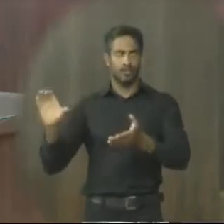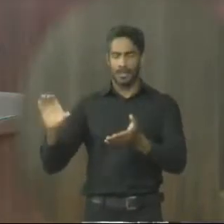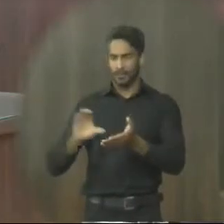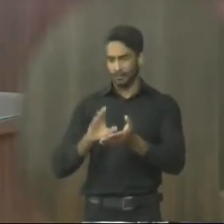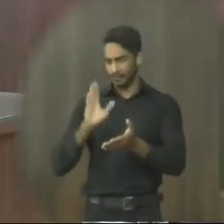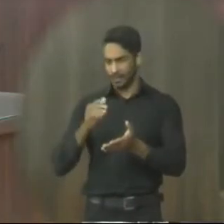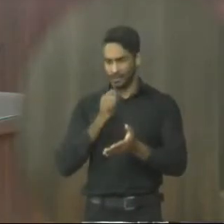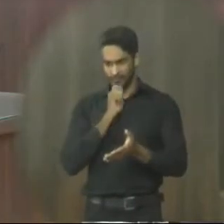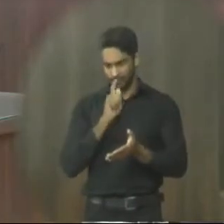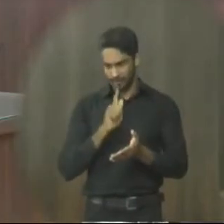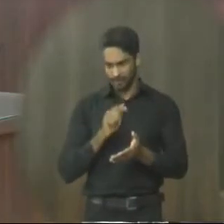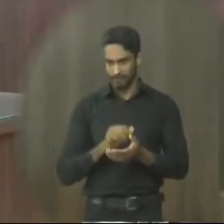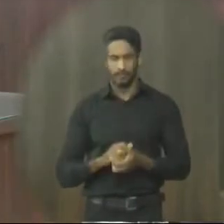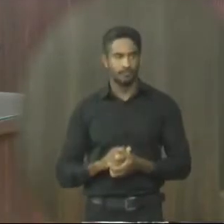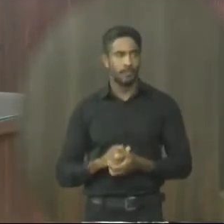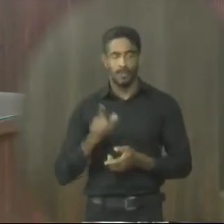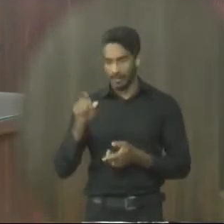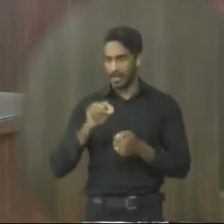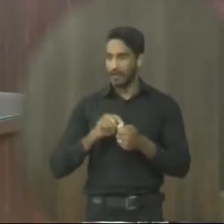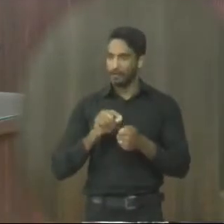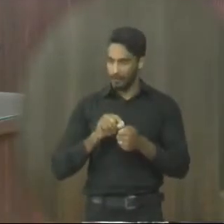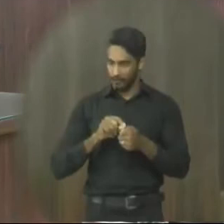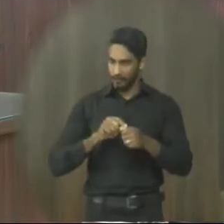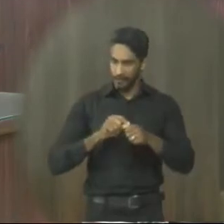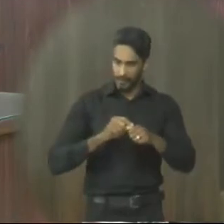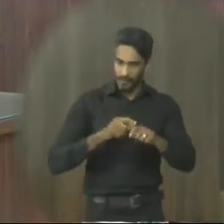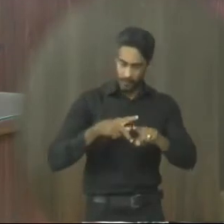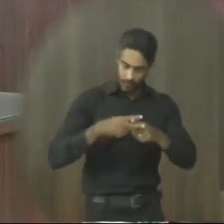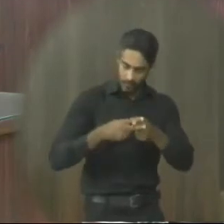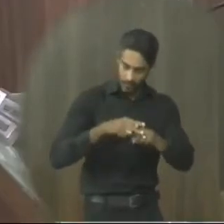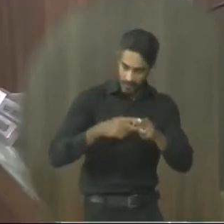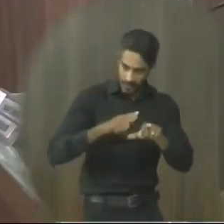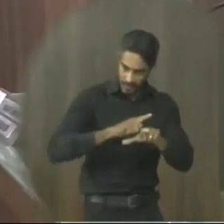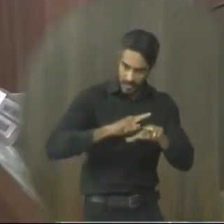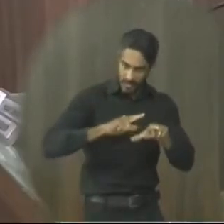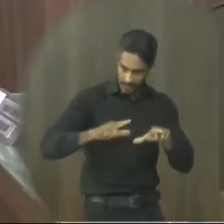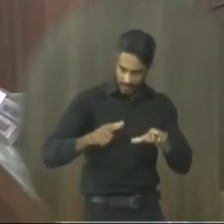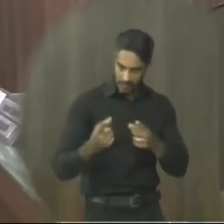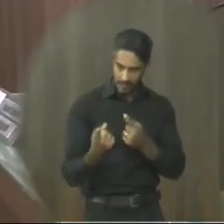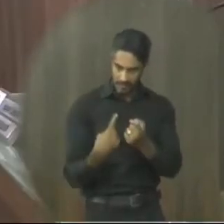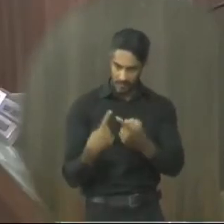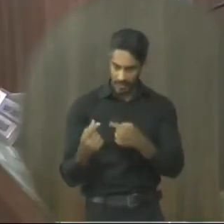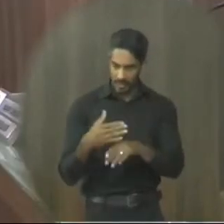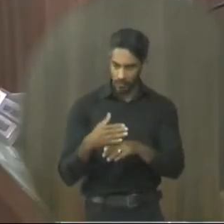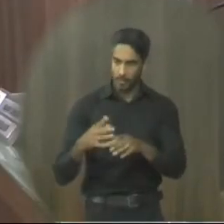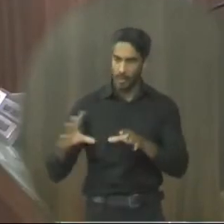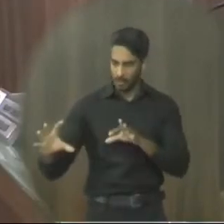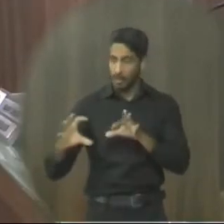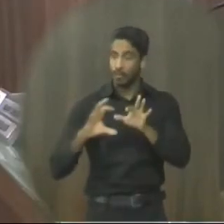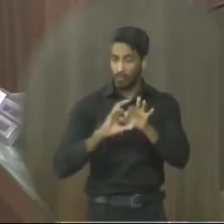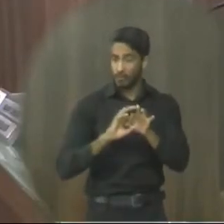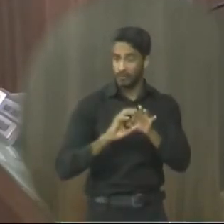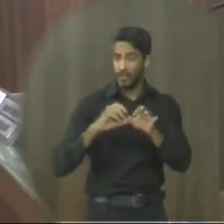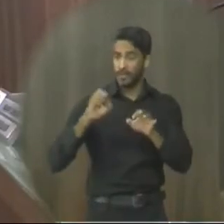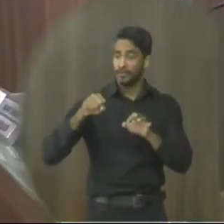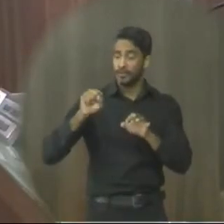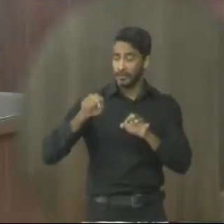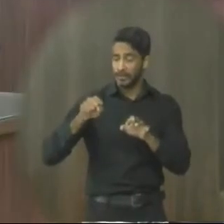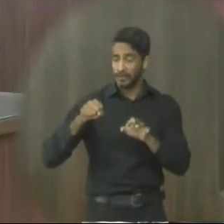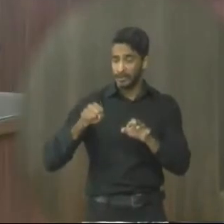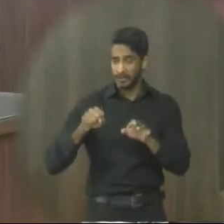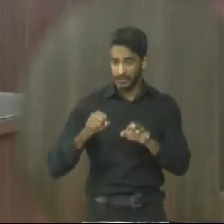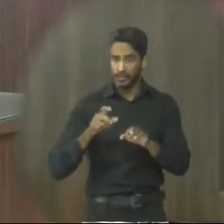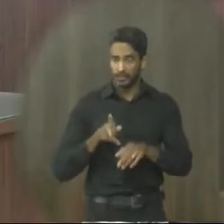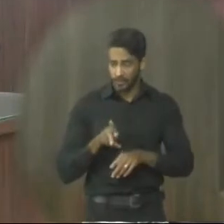aquela situação? Lá foi feita uma pavimentação em TSD, é um convênio, né? Nós